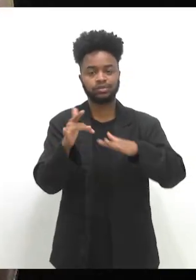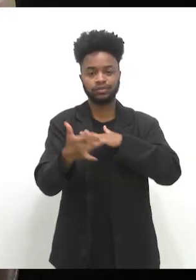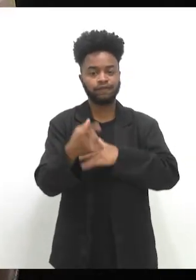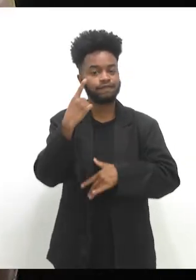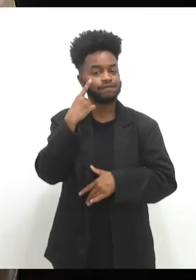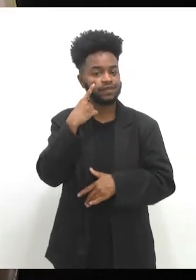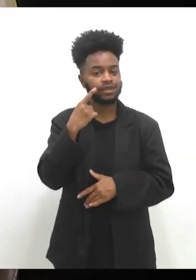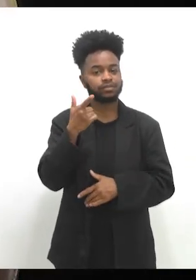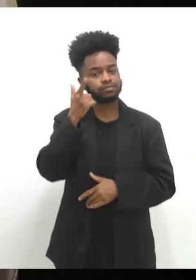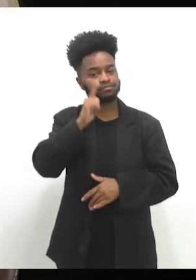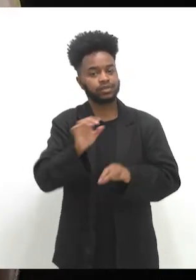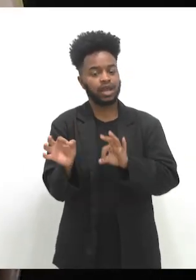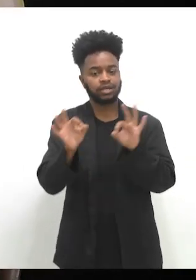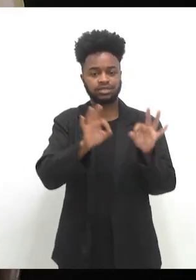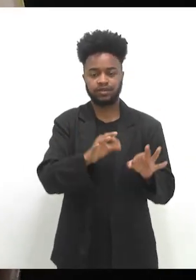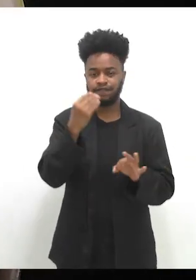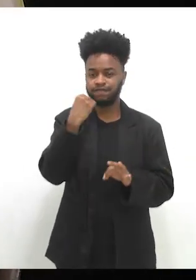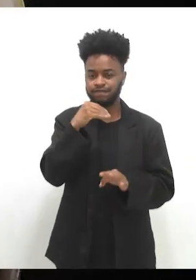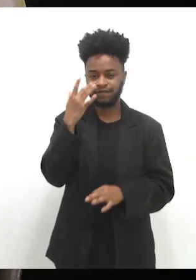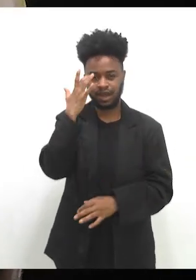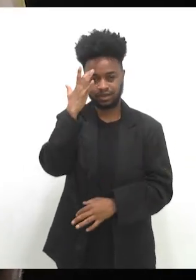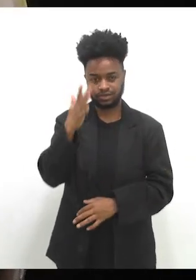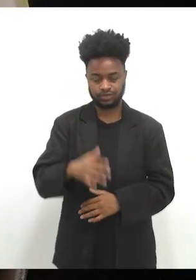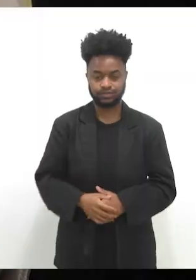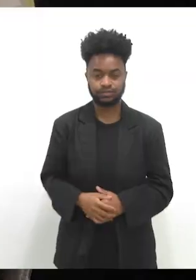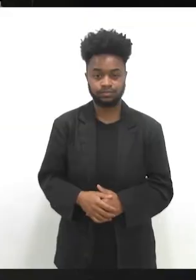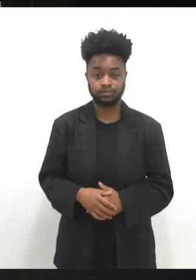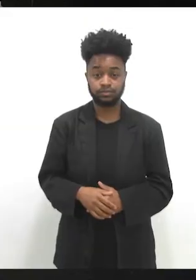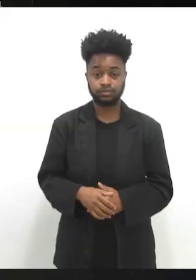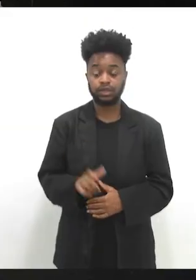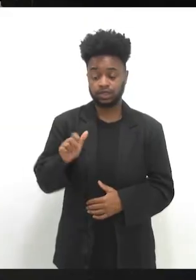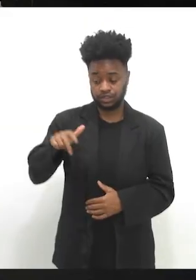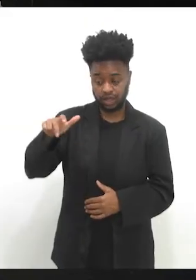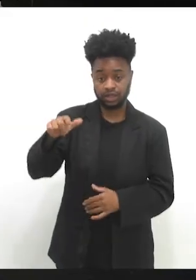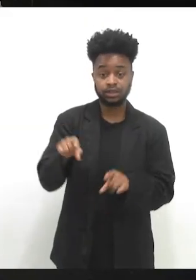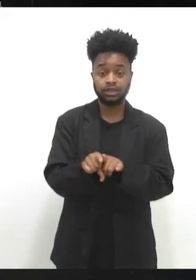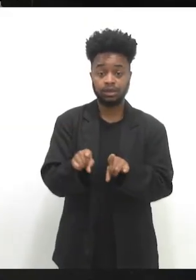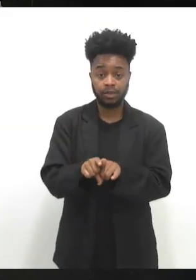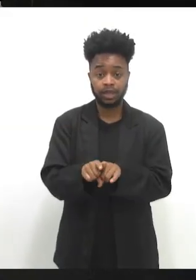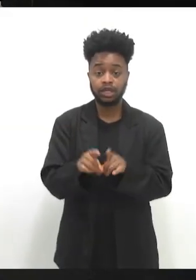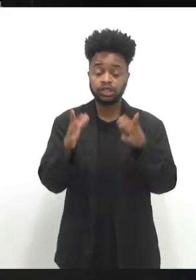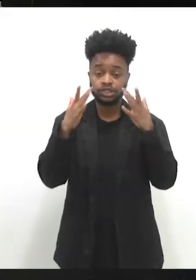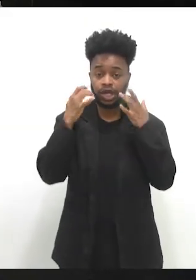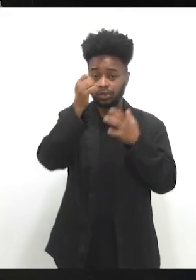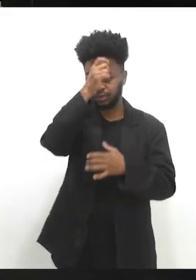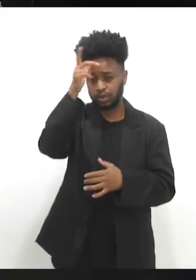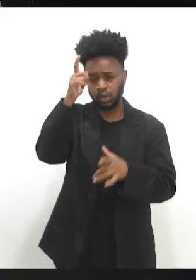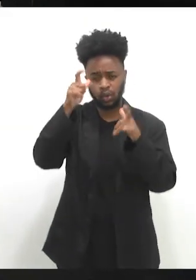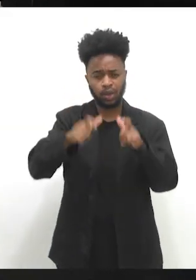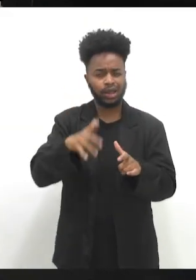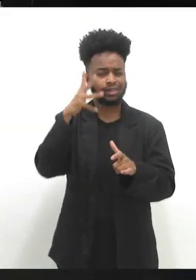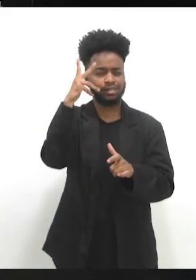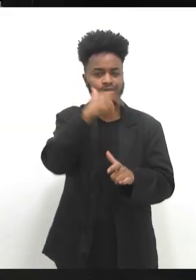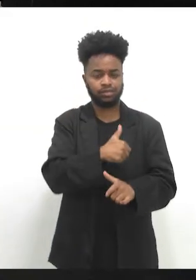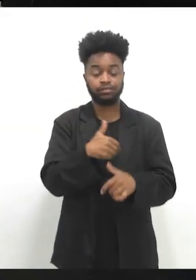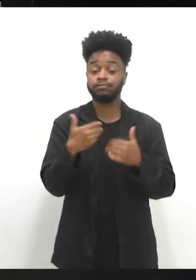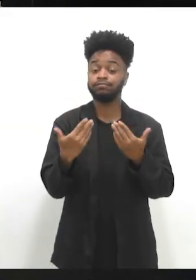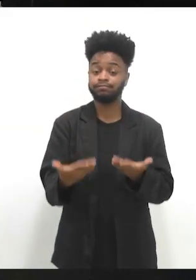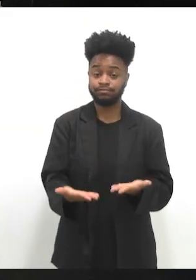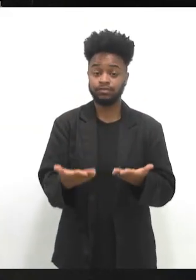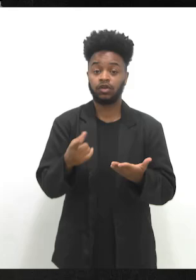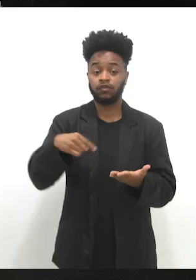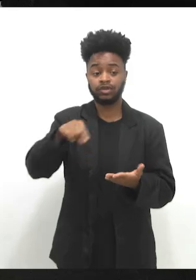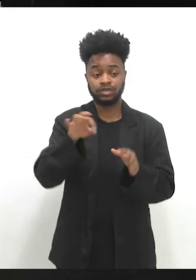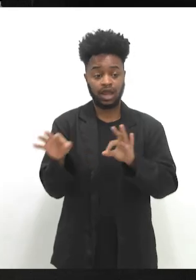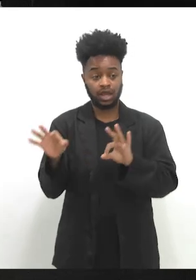correr lá que vai poder assistir facilmente, né? Isso. E é na escadaria. E além do mais, o Teatro Municipal é um lugar lindo de si, né? Então